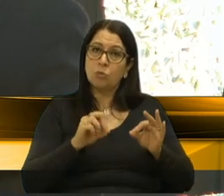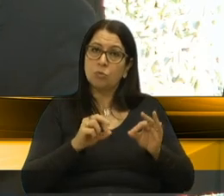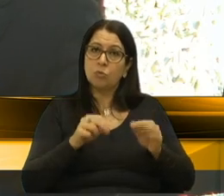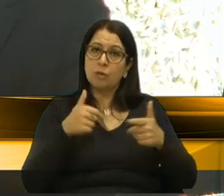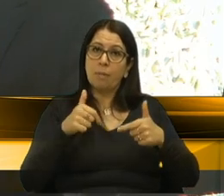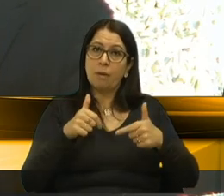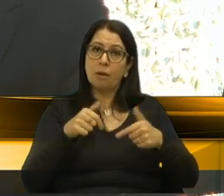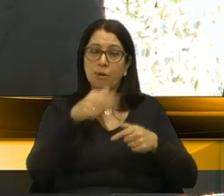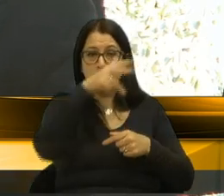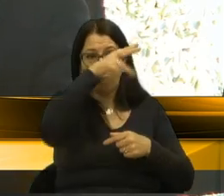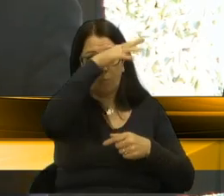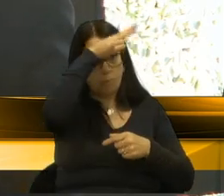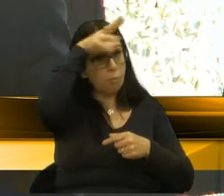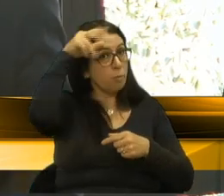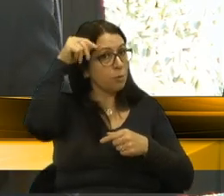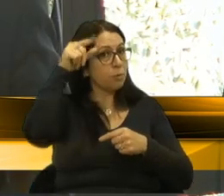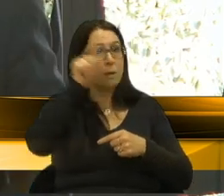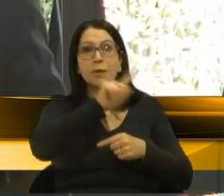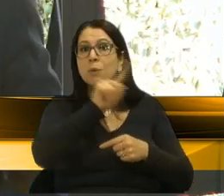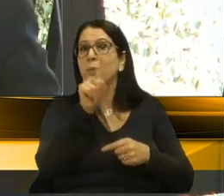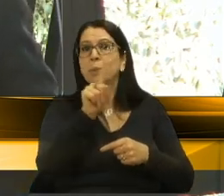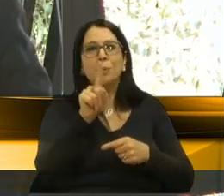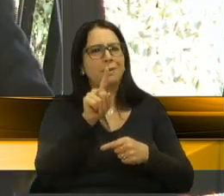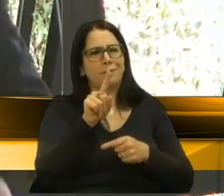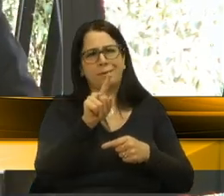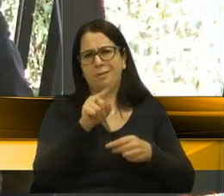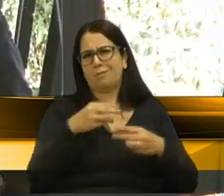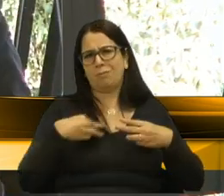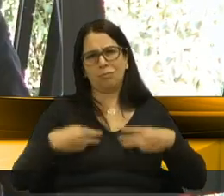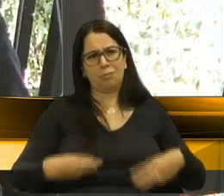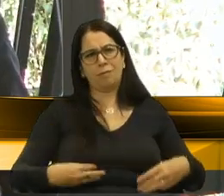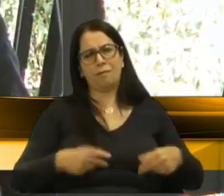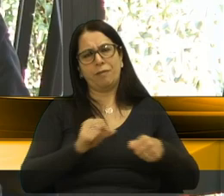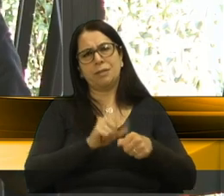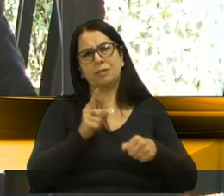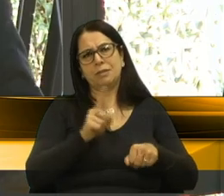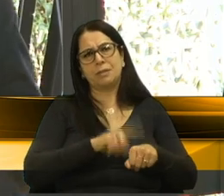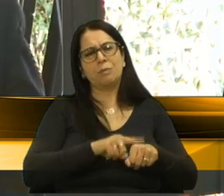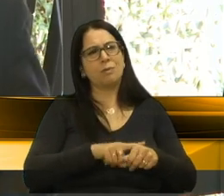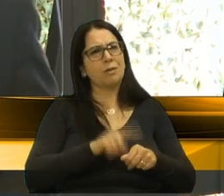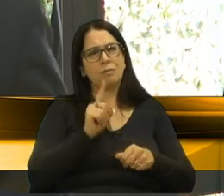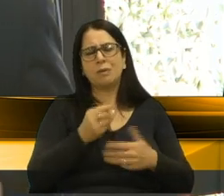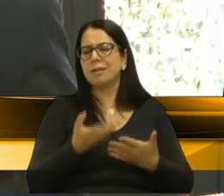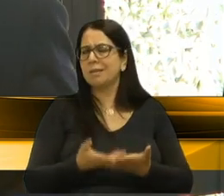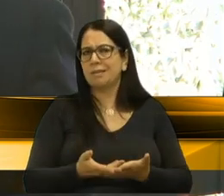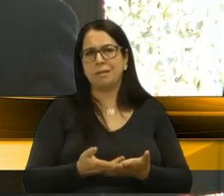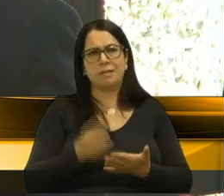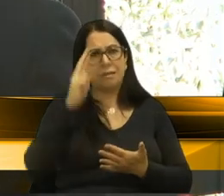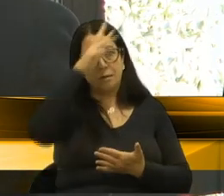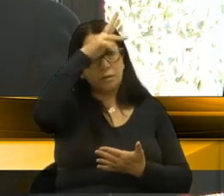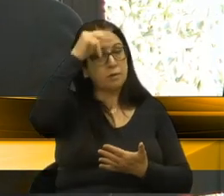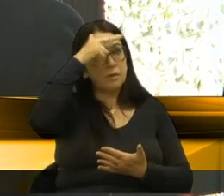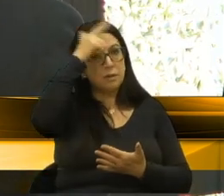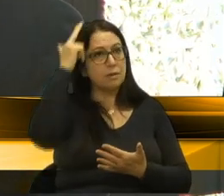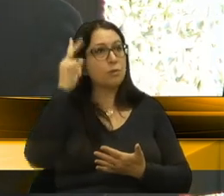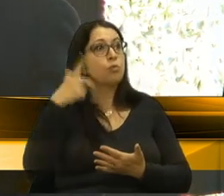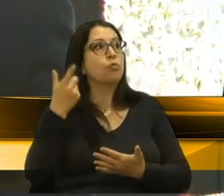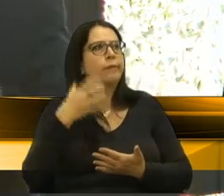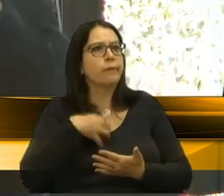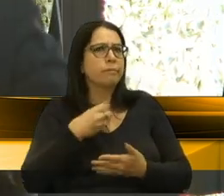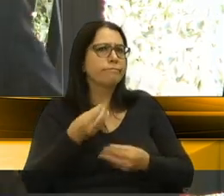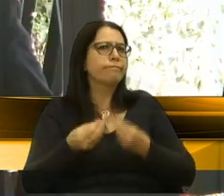público. Agora, não é moral fazer isso nesse momento. Não é moral. O prefeito Cassina, cadê a sua